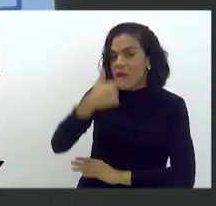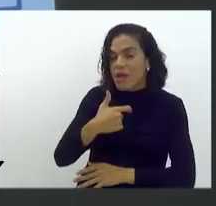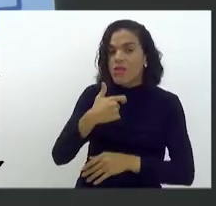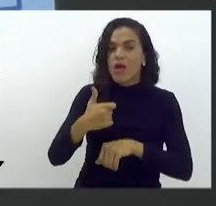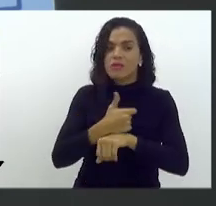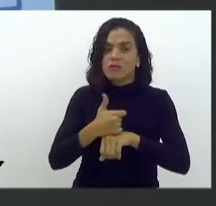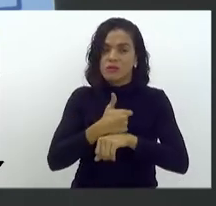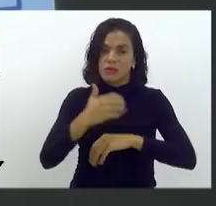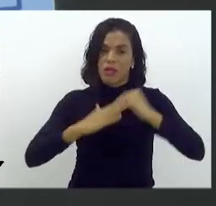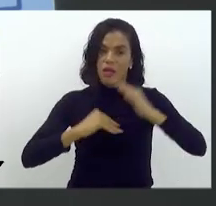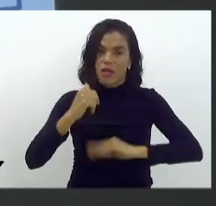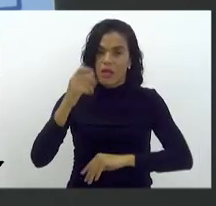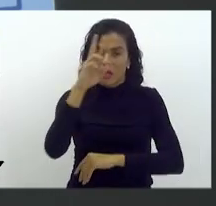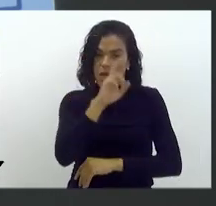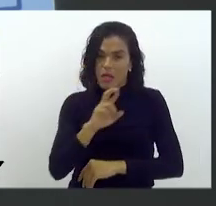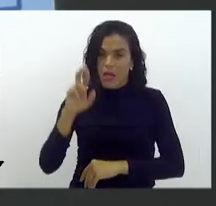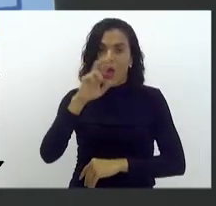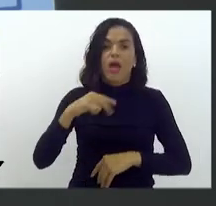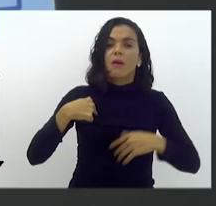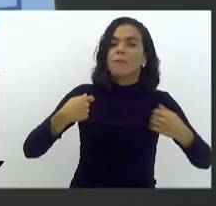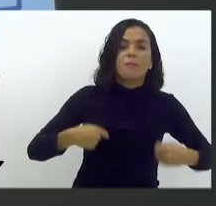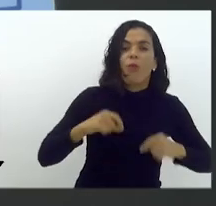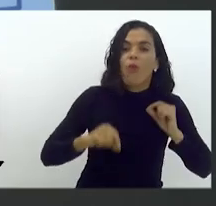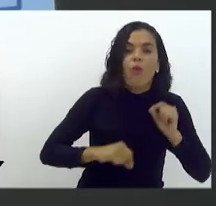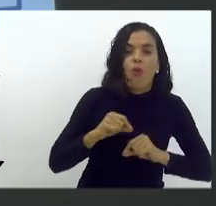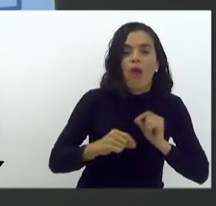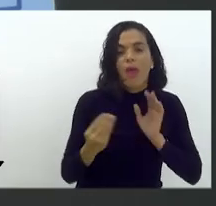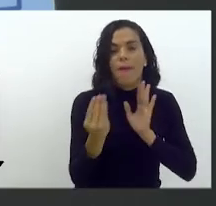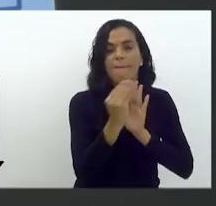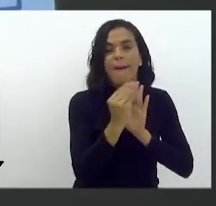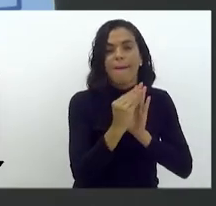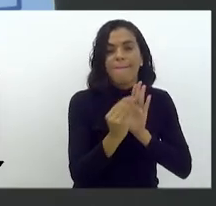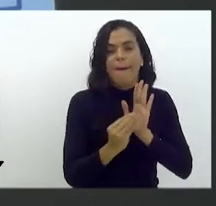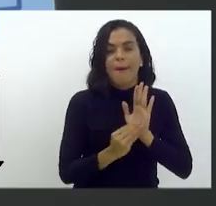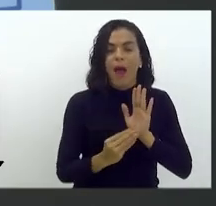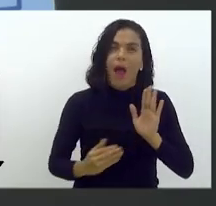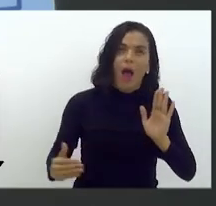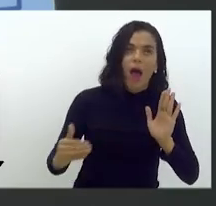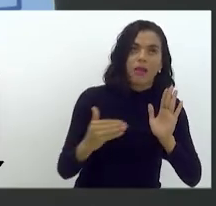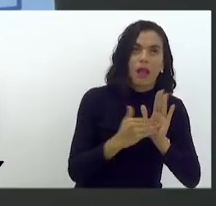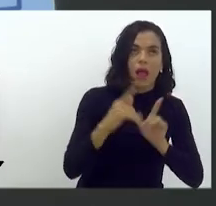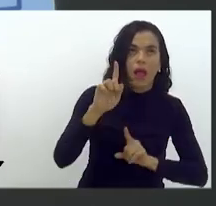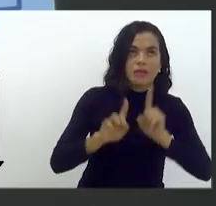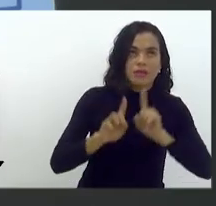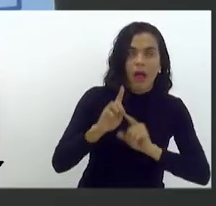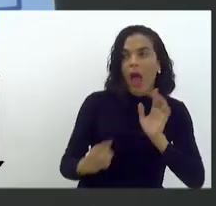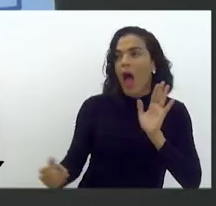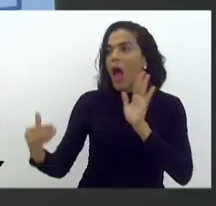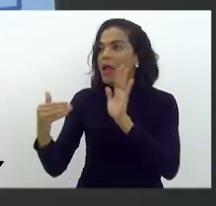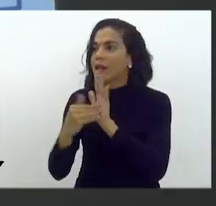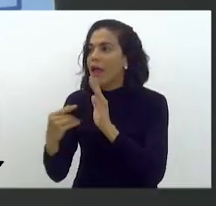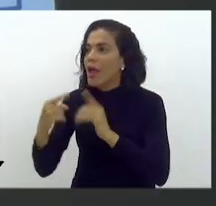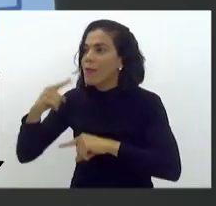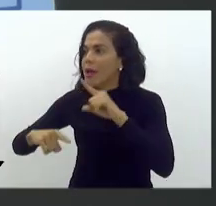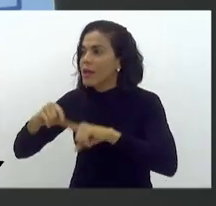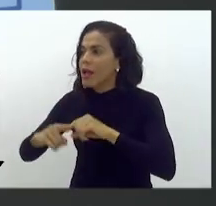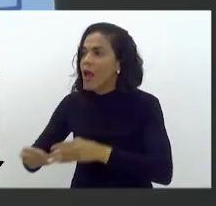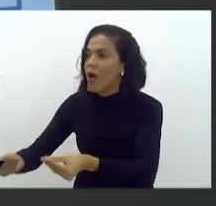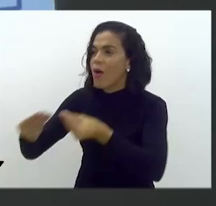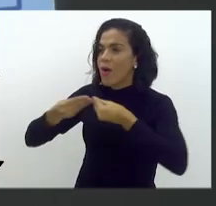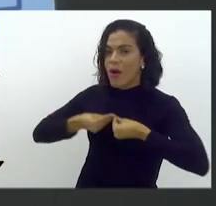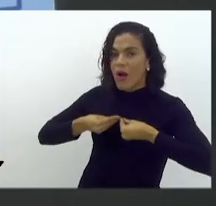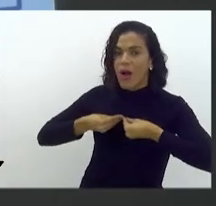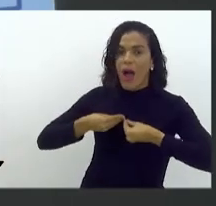desejamos nessa consulta até fazer a licitação até o equipamento chegar até o treinamento